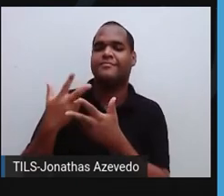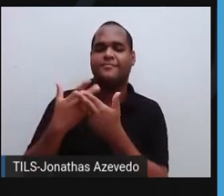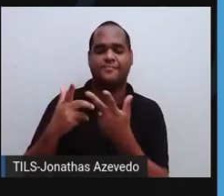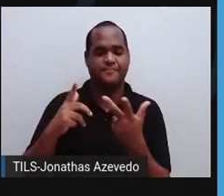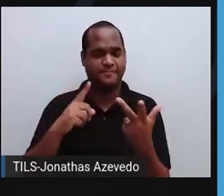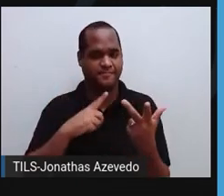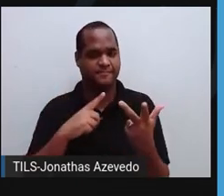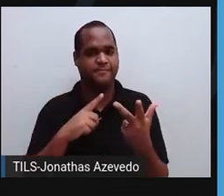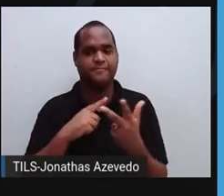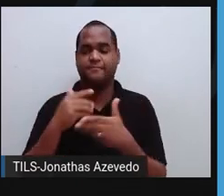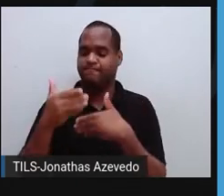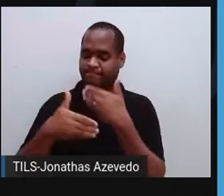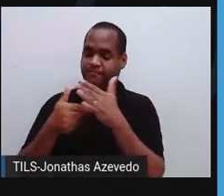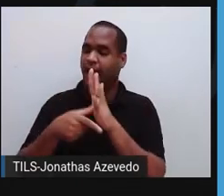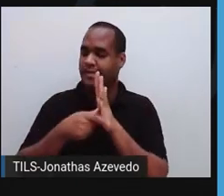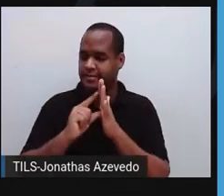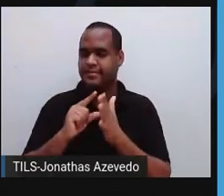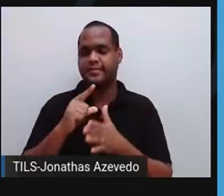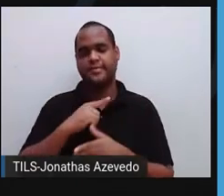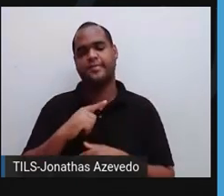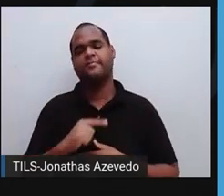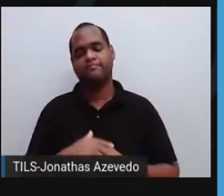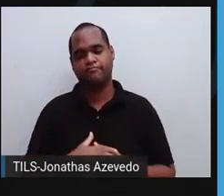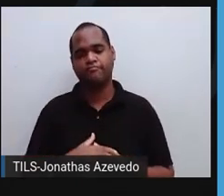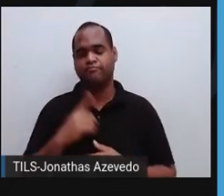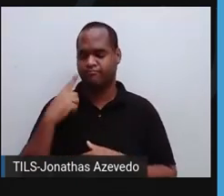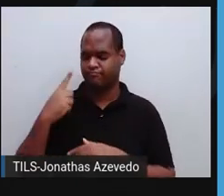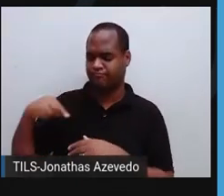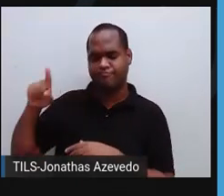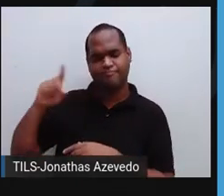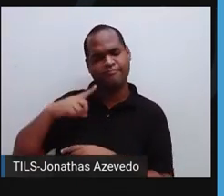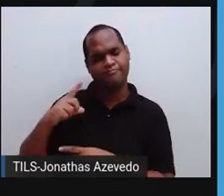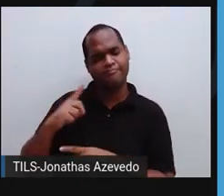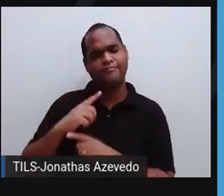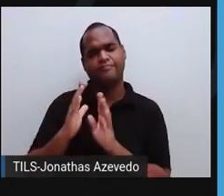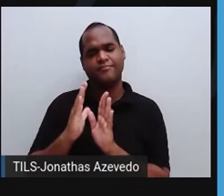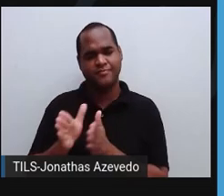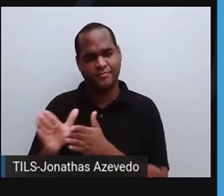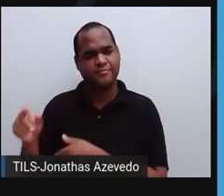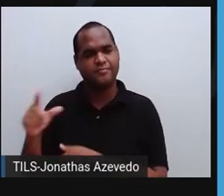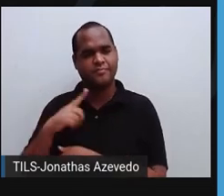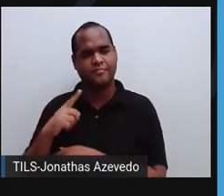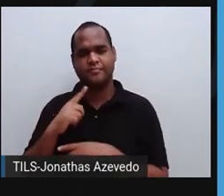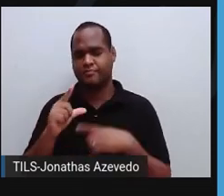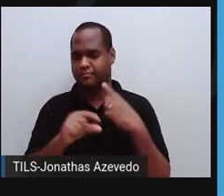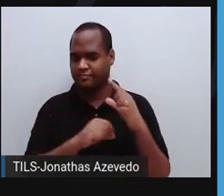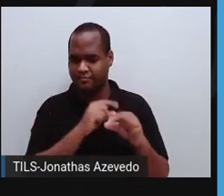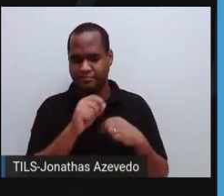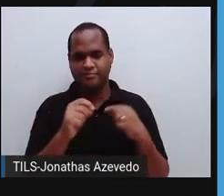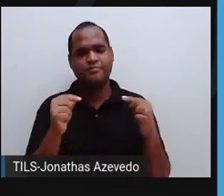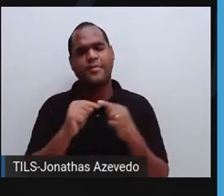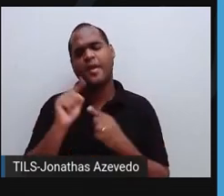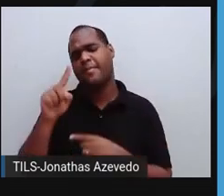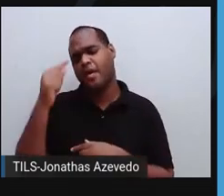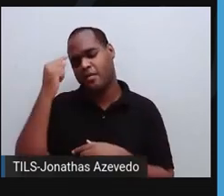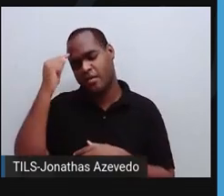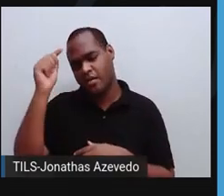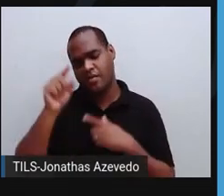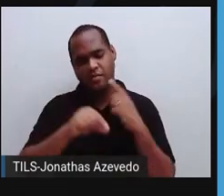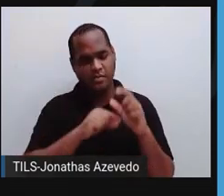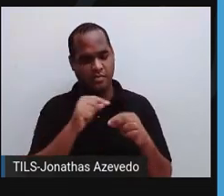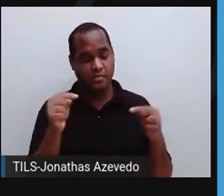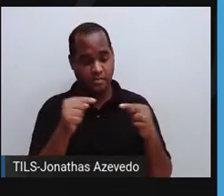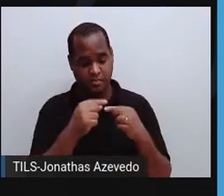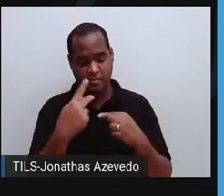pré-existentes. São variações que já estão aí e que elas foram selecionadas. A ideia da seleção, não é justamente uma